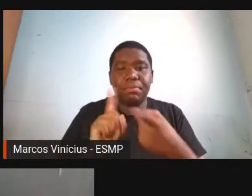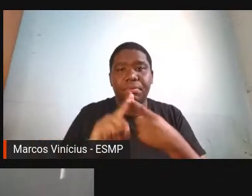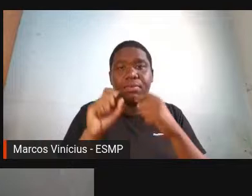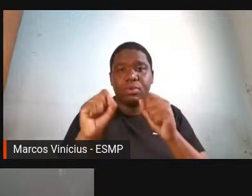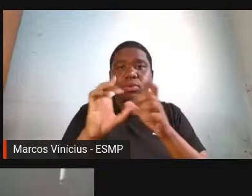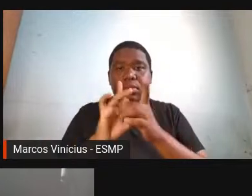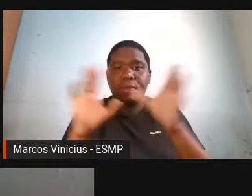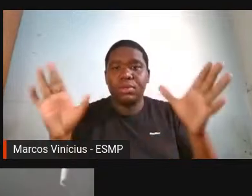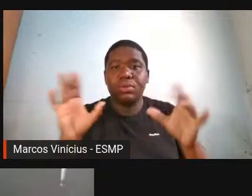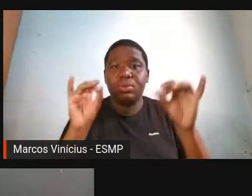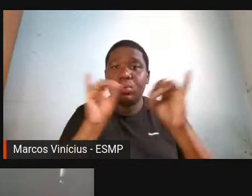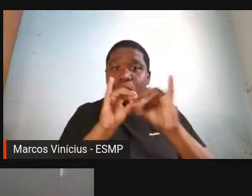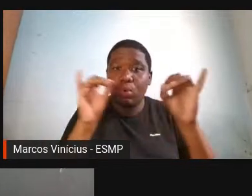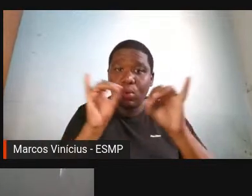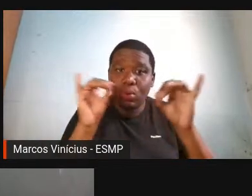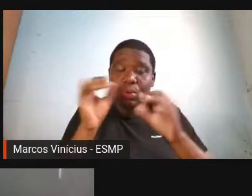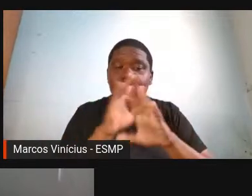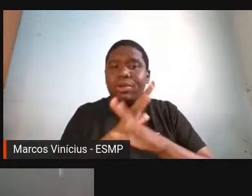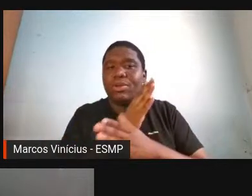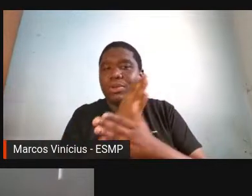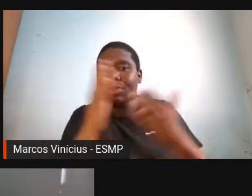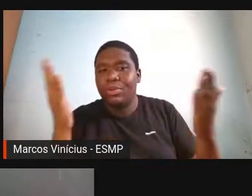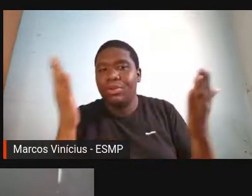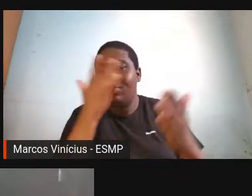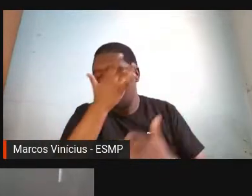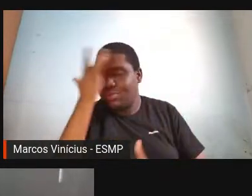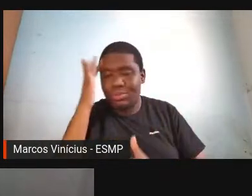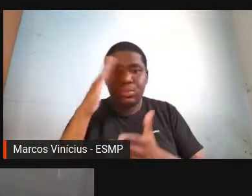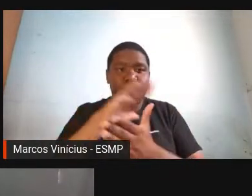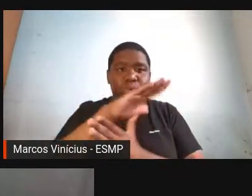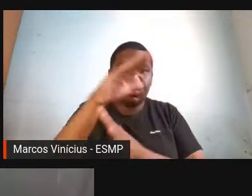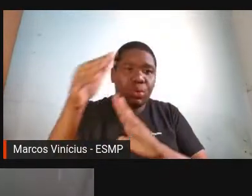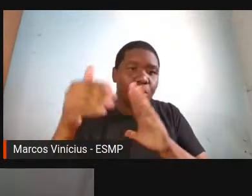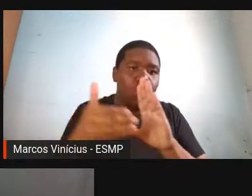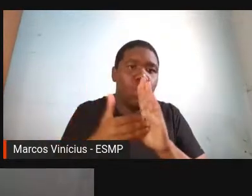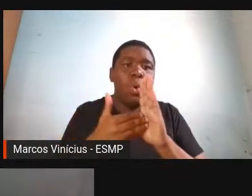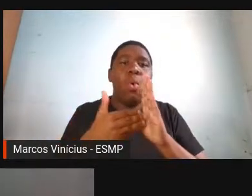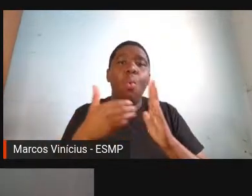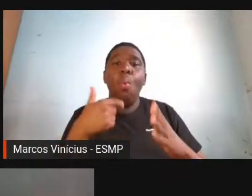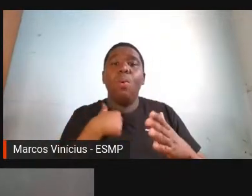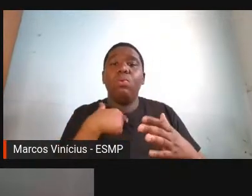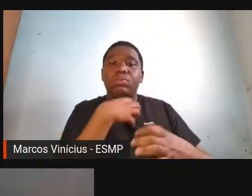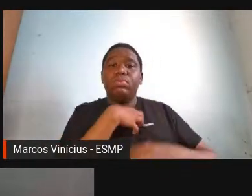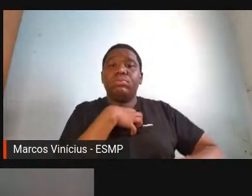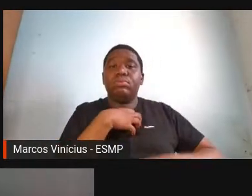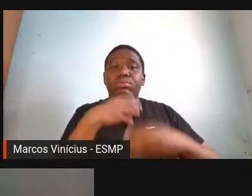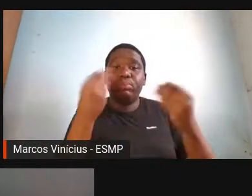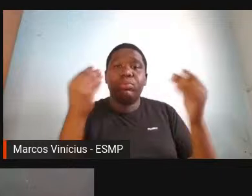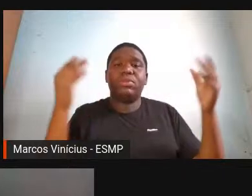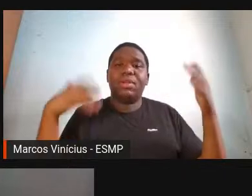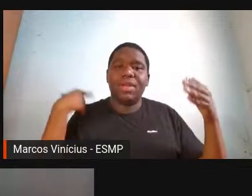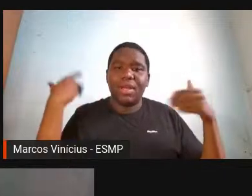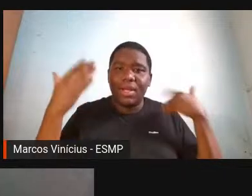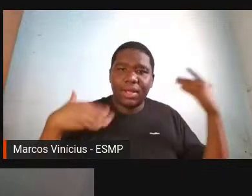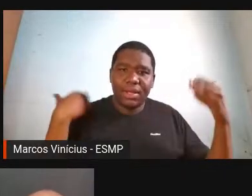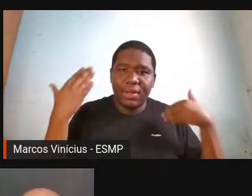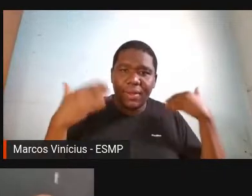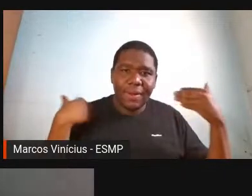Olá a todos, todas e todes. É com muita alegria que